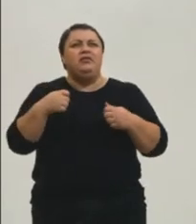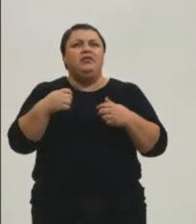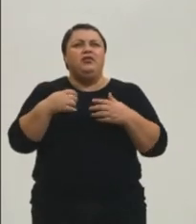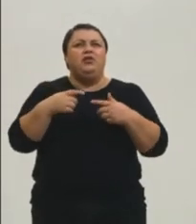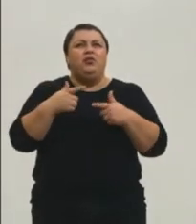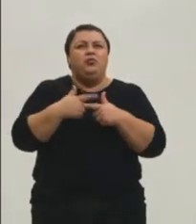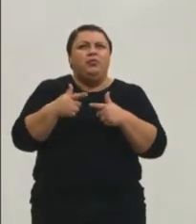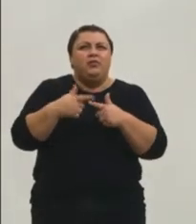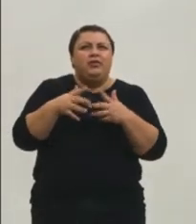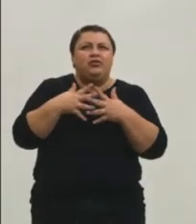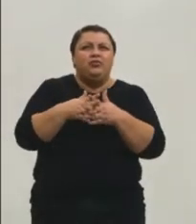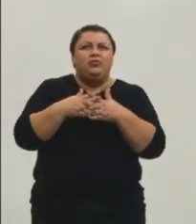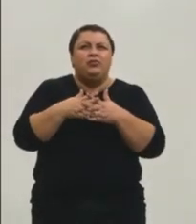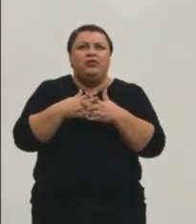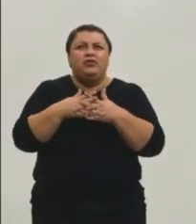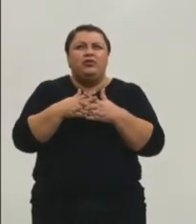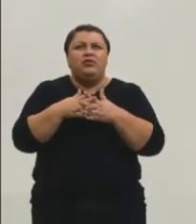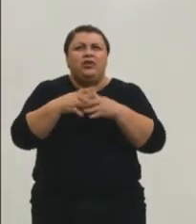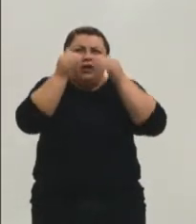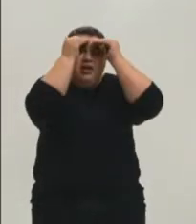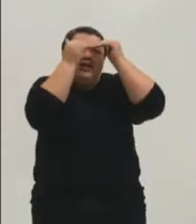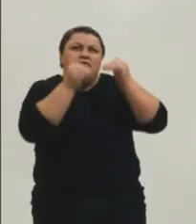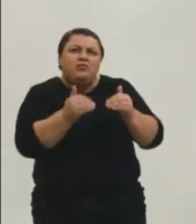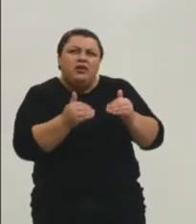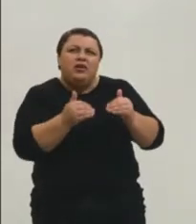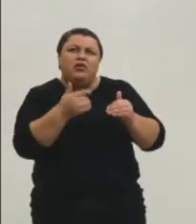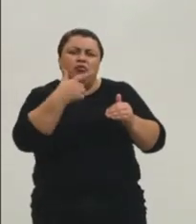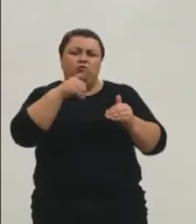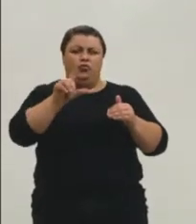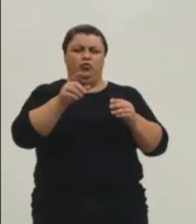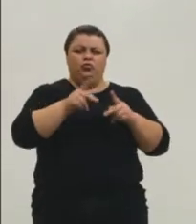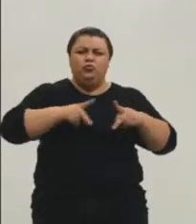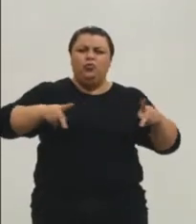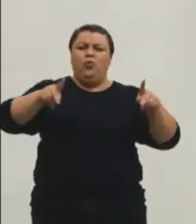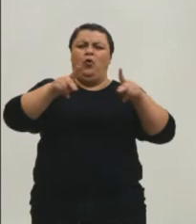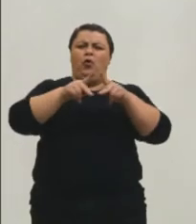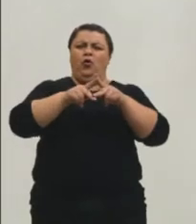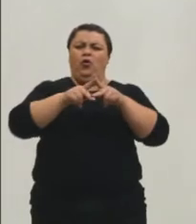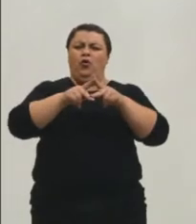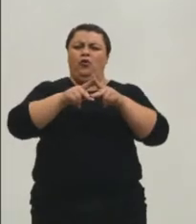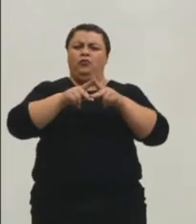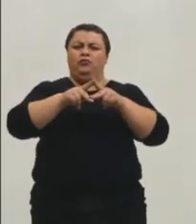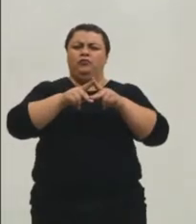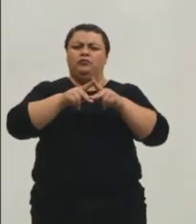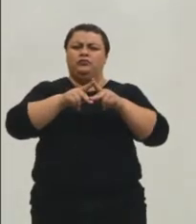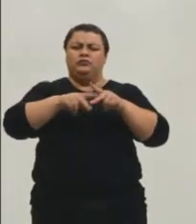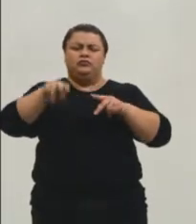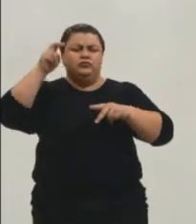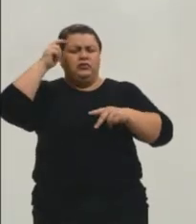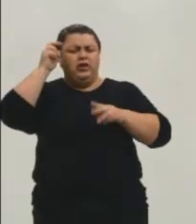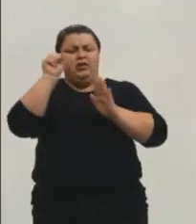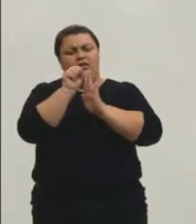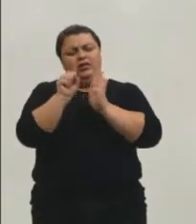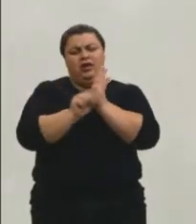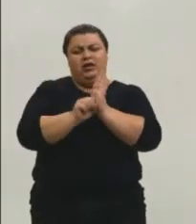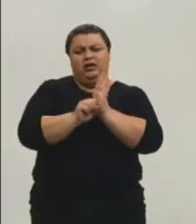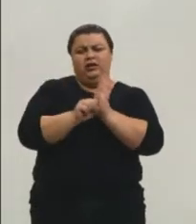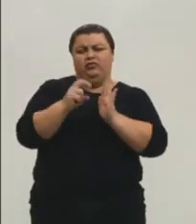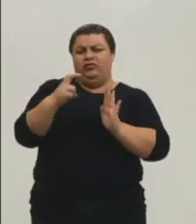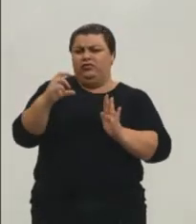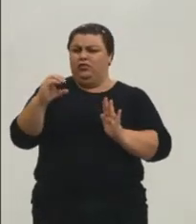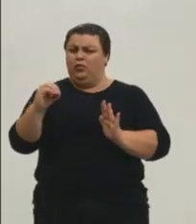pelos respeito aos outros povos né e pela imposição cultural ali na década de 50 60